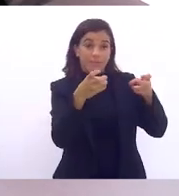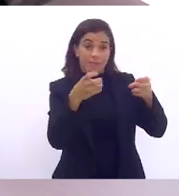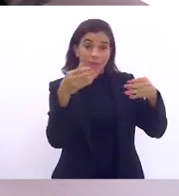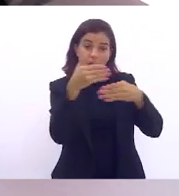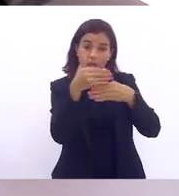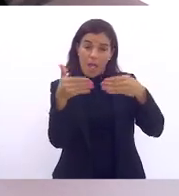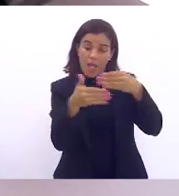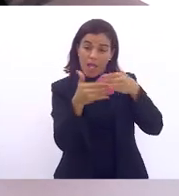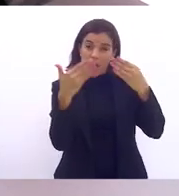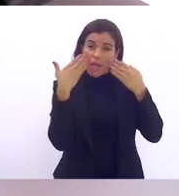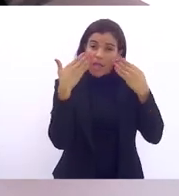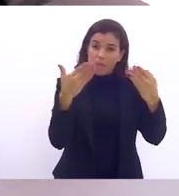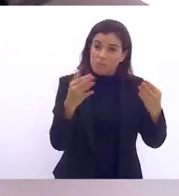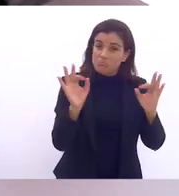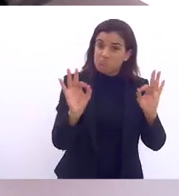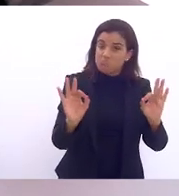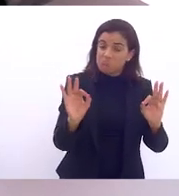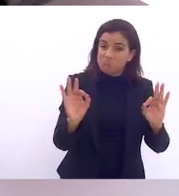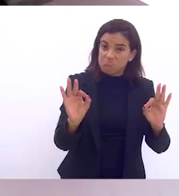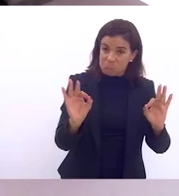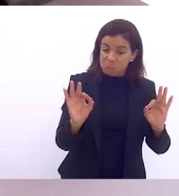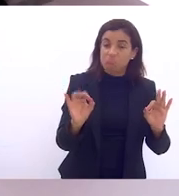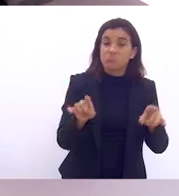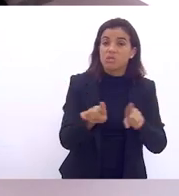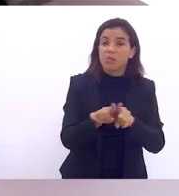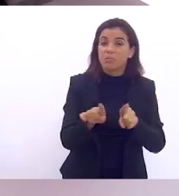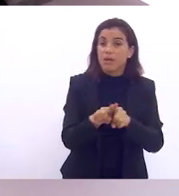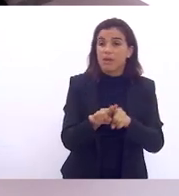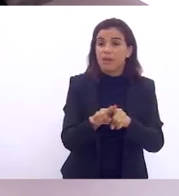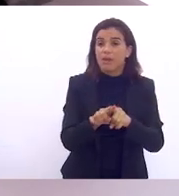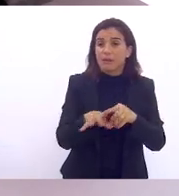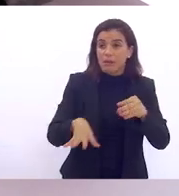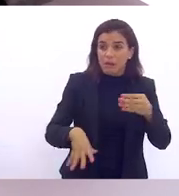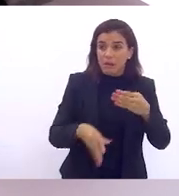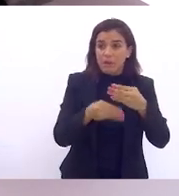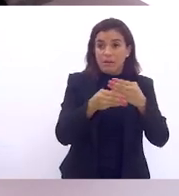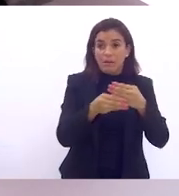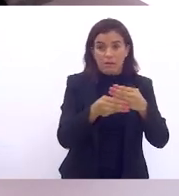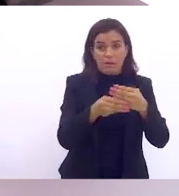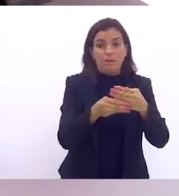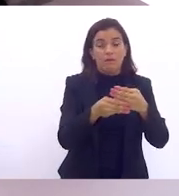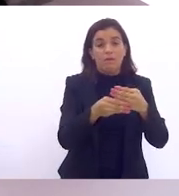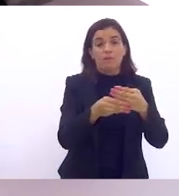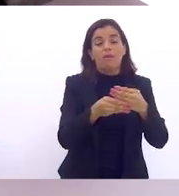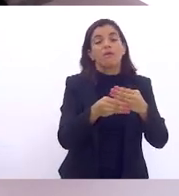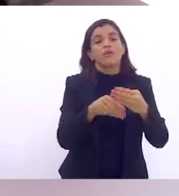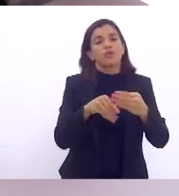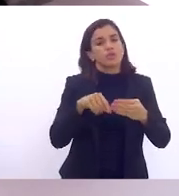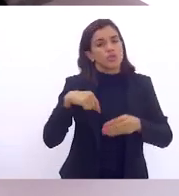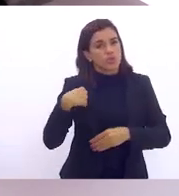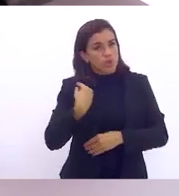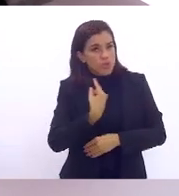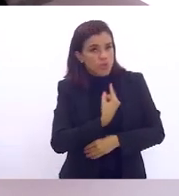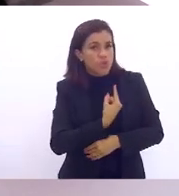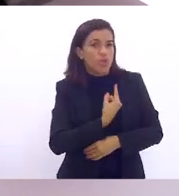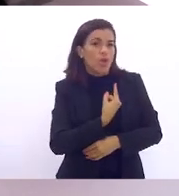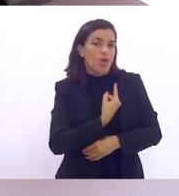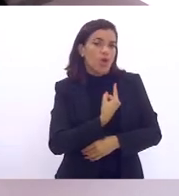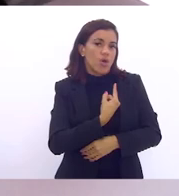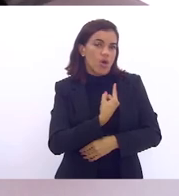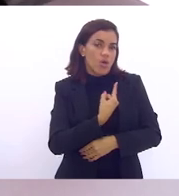eh eh ressalto que também de alguma forma ratificamos Tudo que o procurador